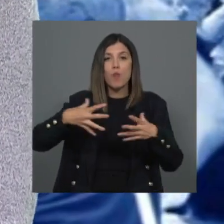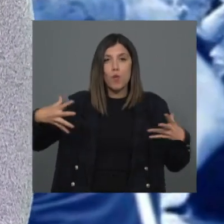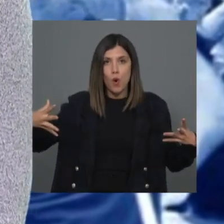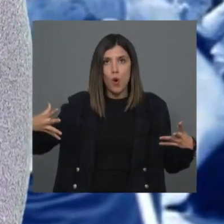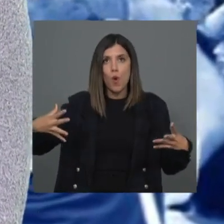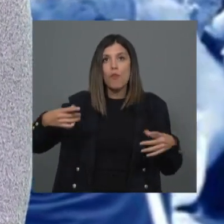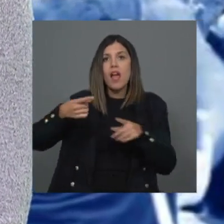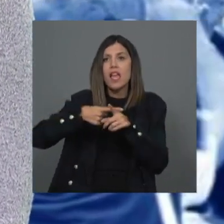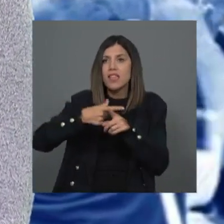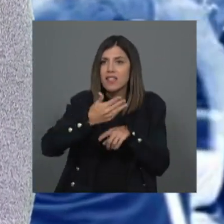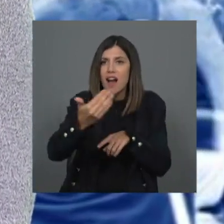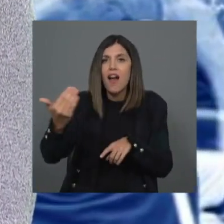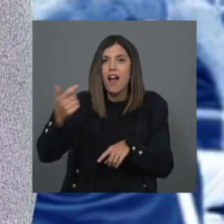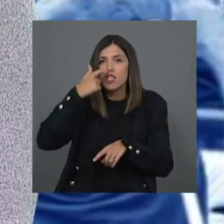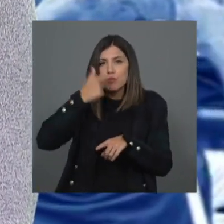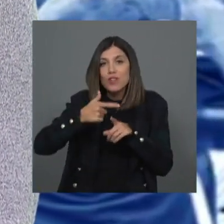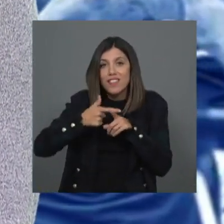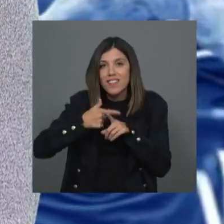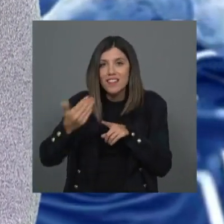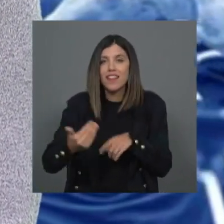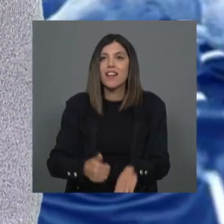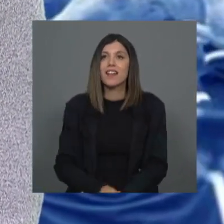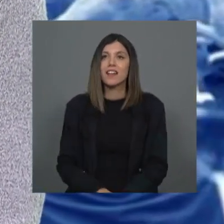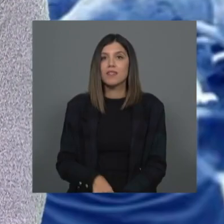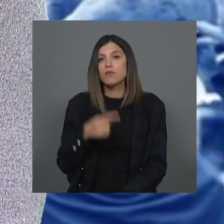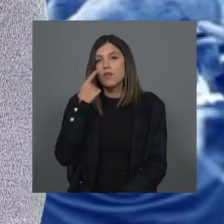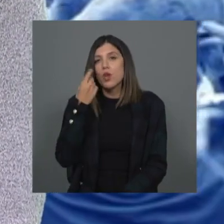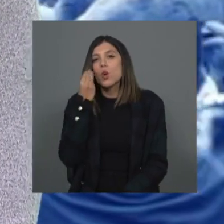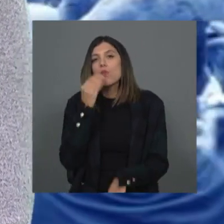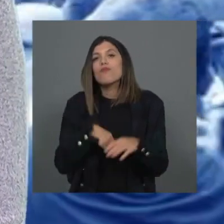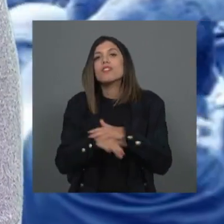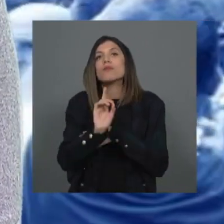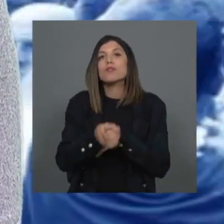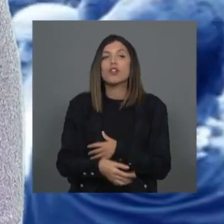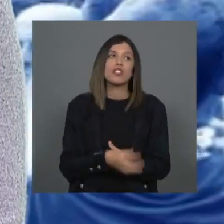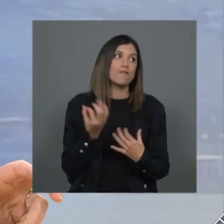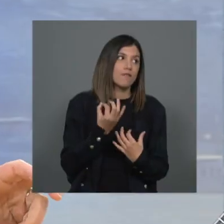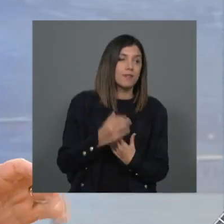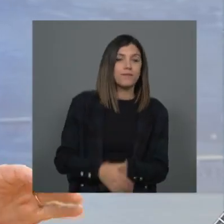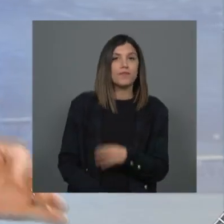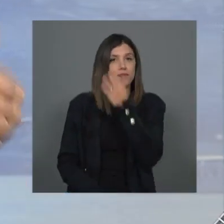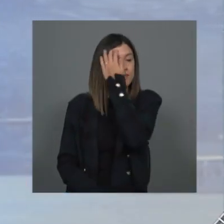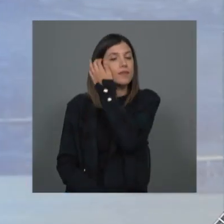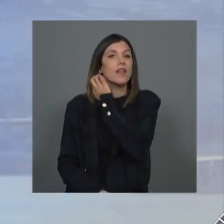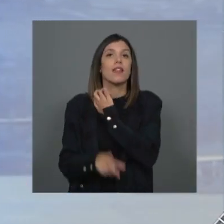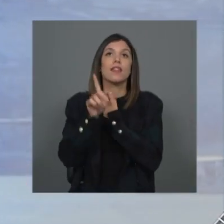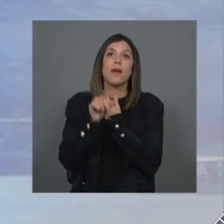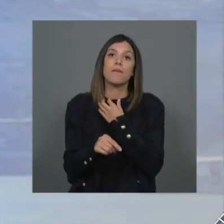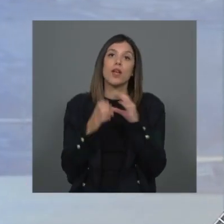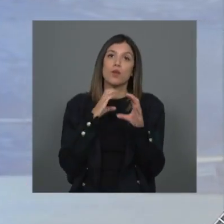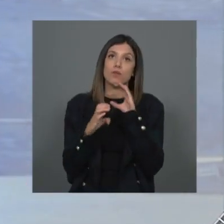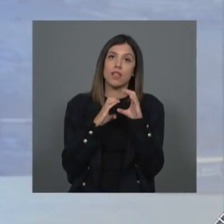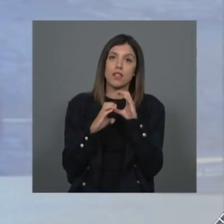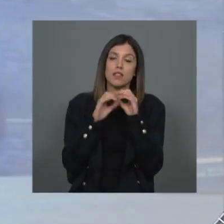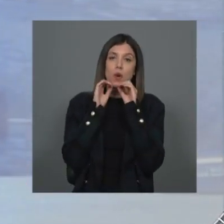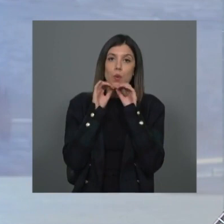manifestações de interesse e estamos a ver como é que fazemos isso. Exatamente. Também através da comunicação que